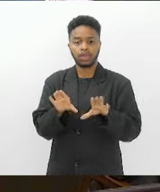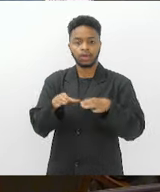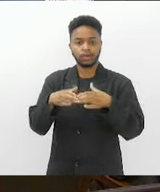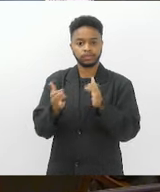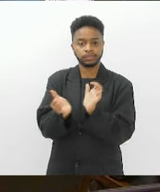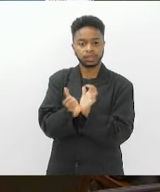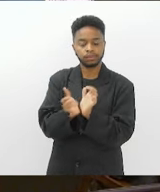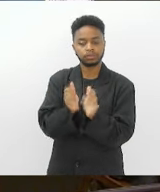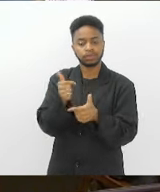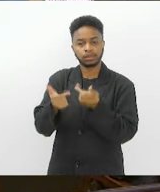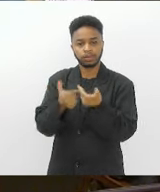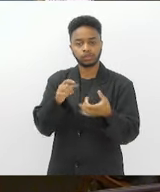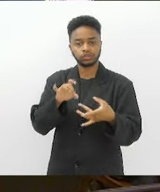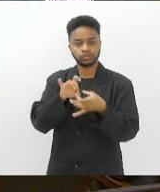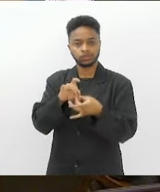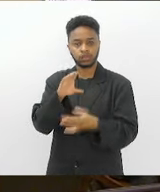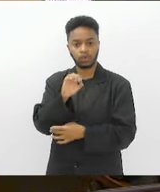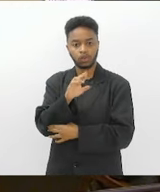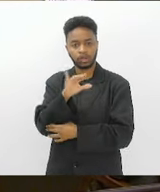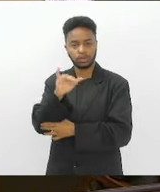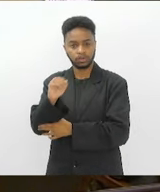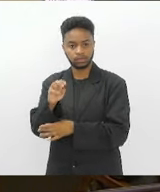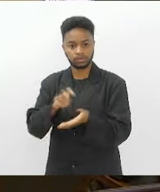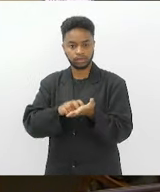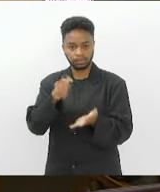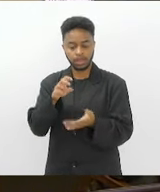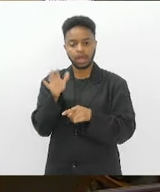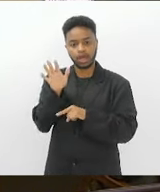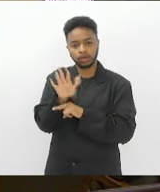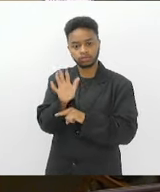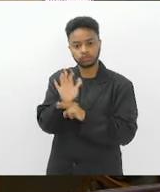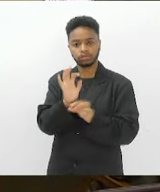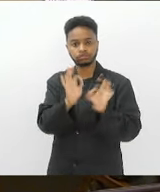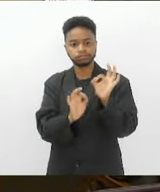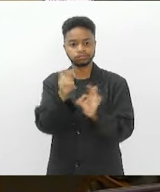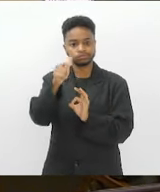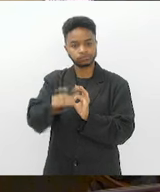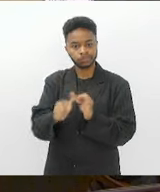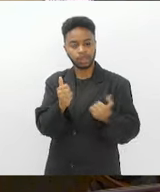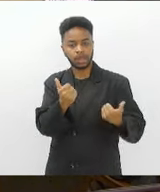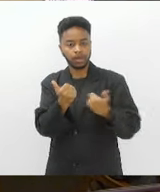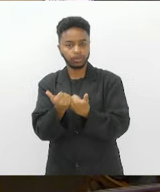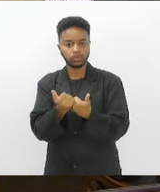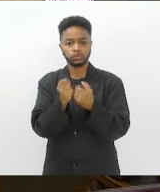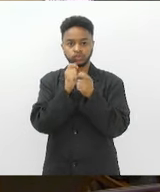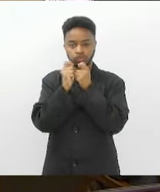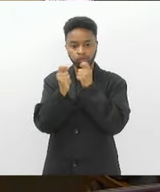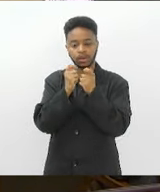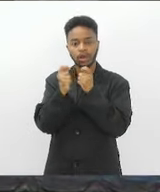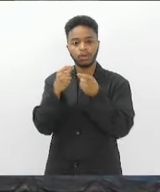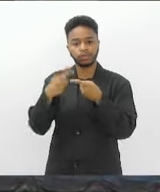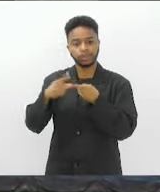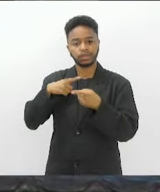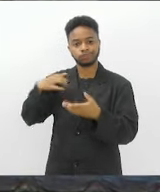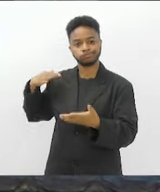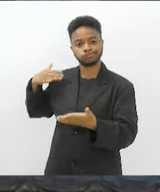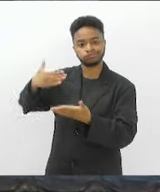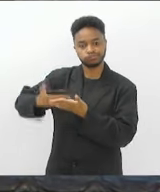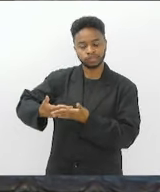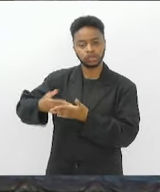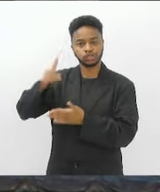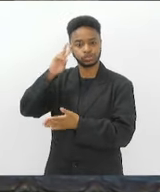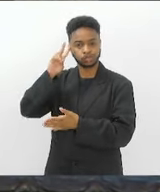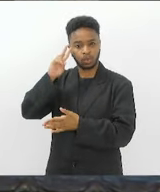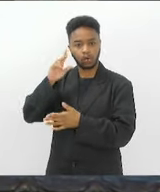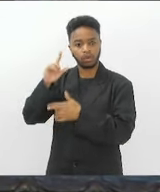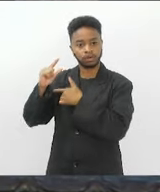que está ajudando a erguer e reerguer e fortalecer esse jornal com essa longa tradição, e também